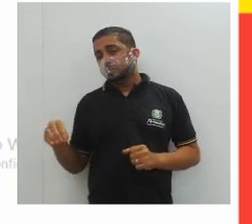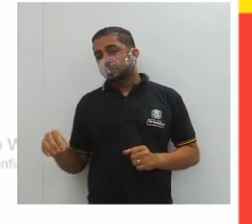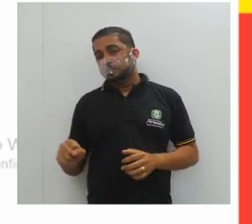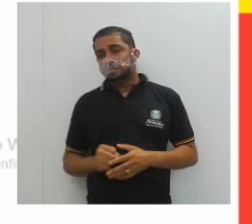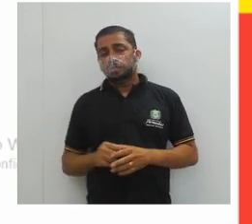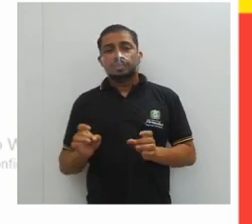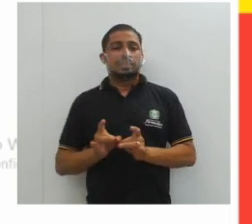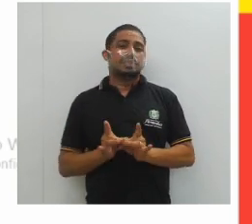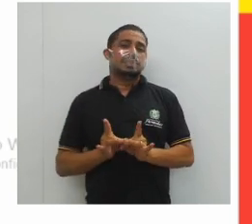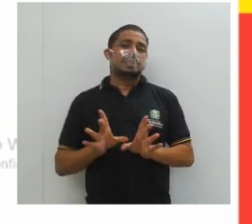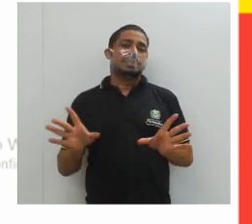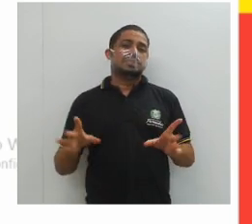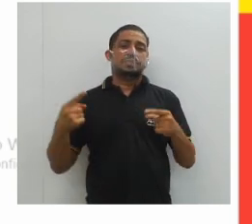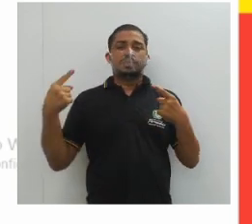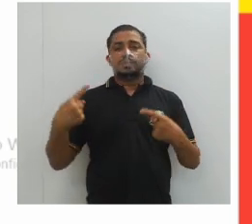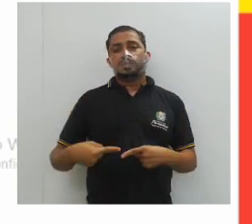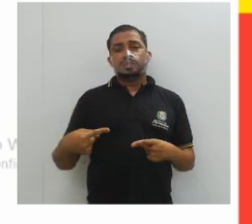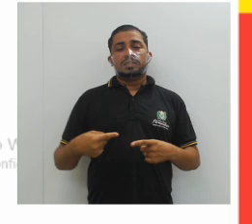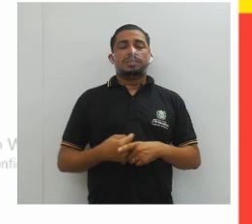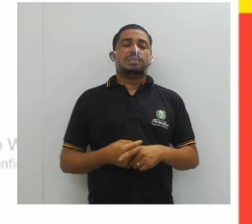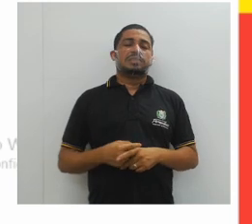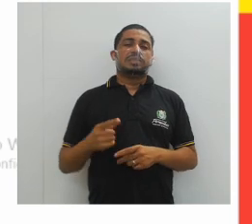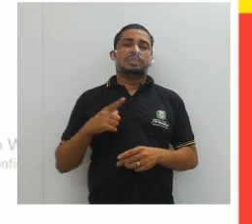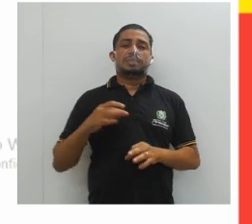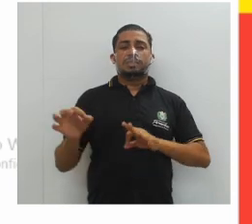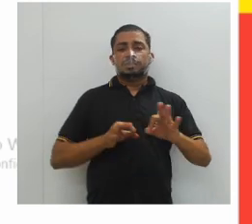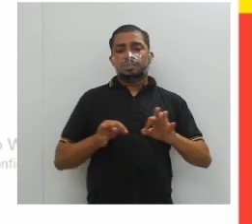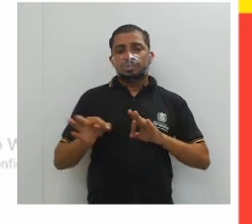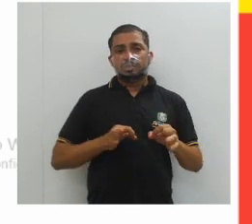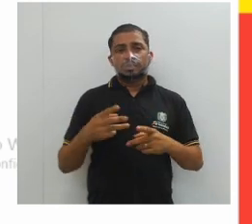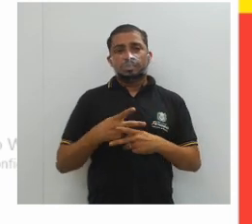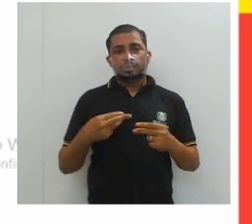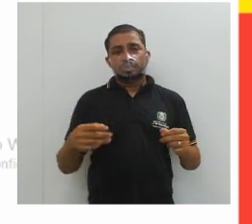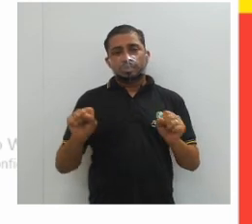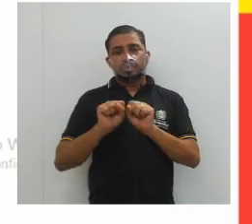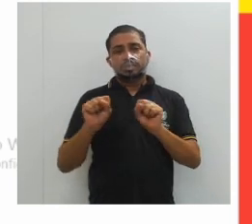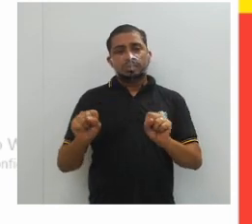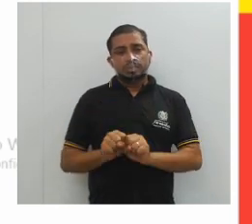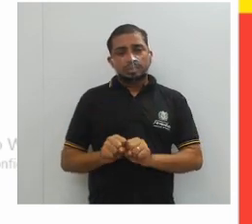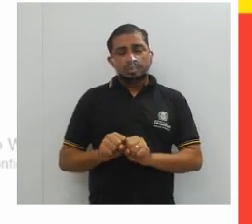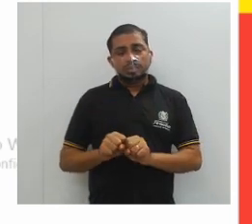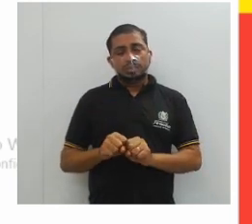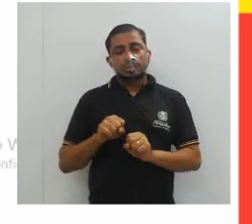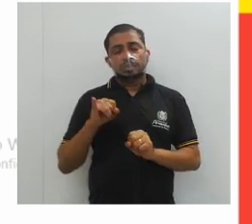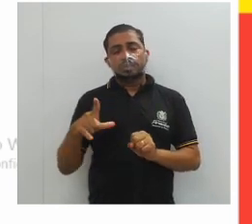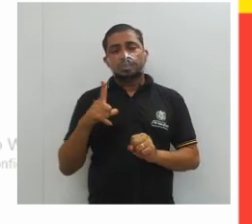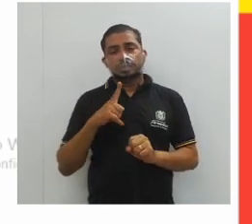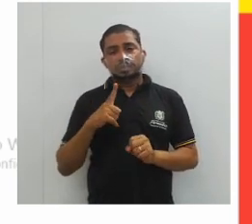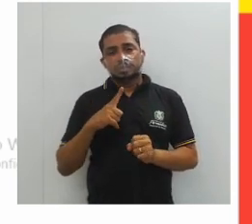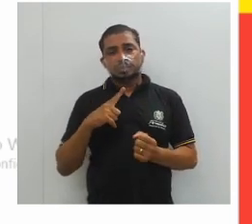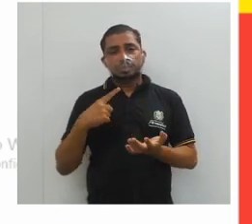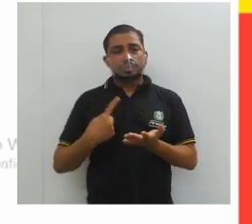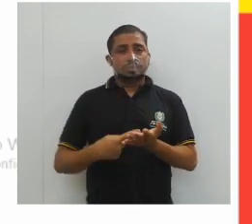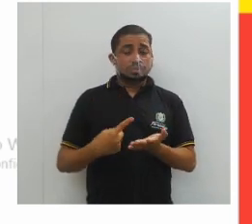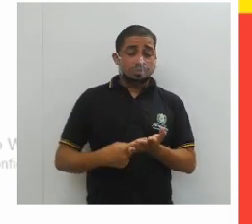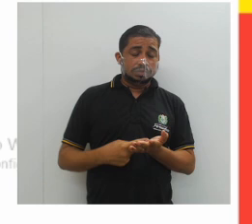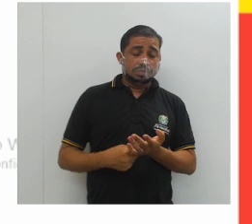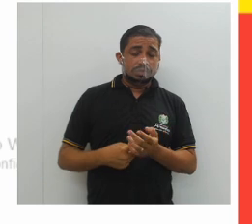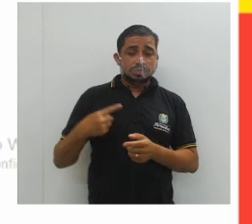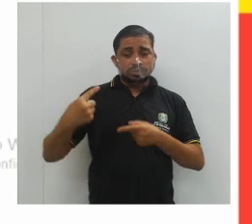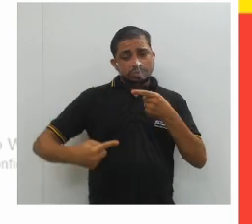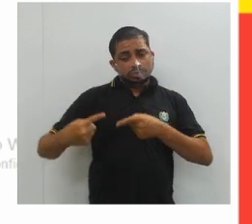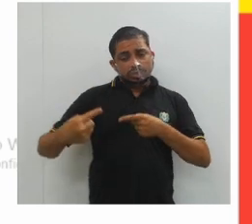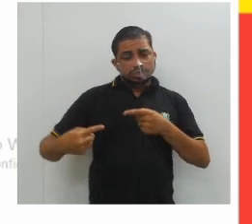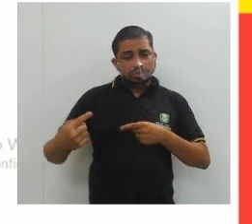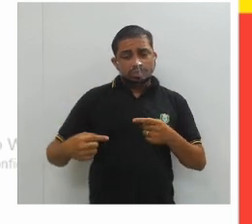livre concorrência. É a livre concorrência que regula as coisas do nosso sistema capitalista. Se eu tenho um concorrente, eu me esforço